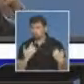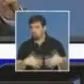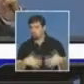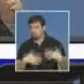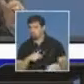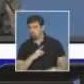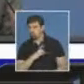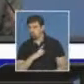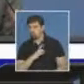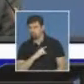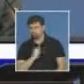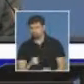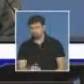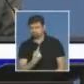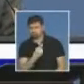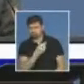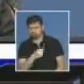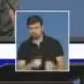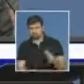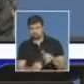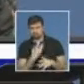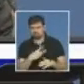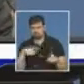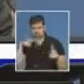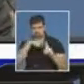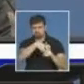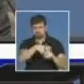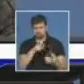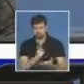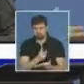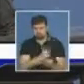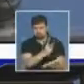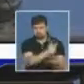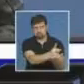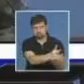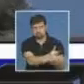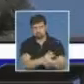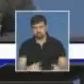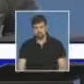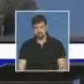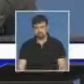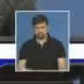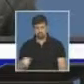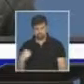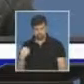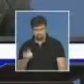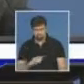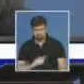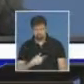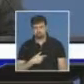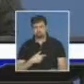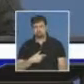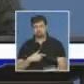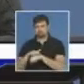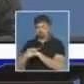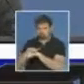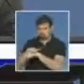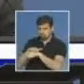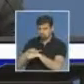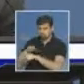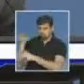é estranho que tá correndo lá mas enfim é não pelo pelo que nós estamos aqui a soltando